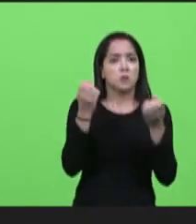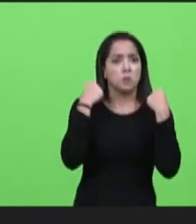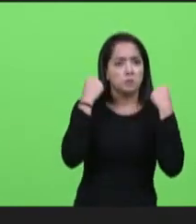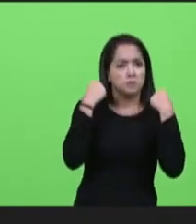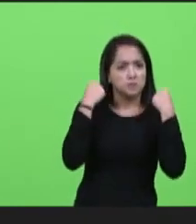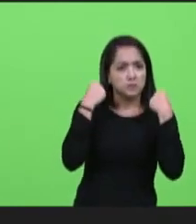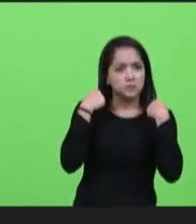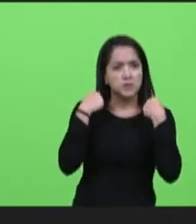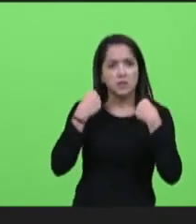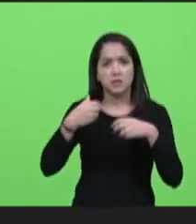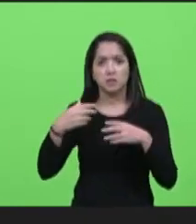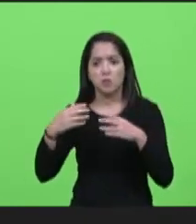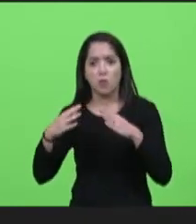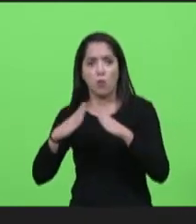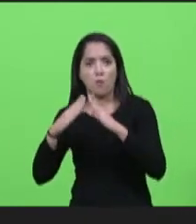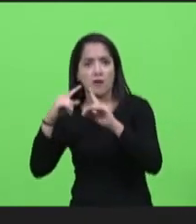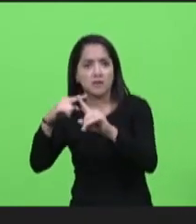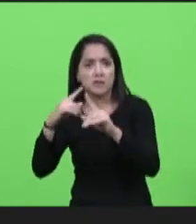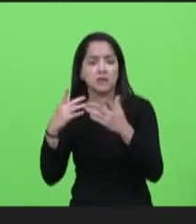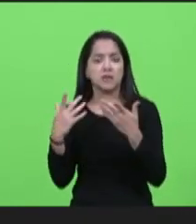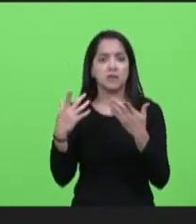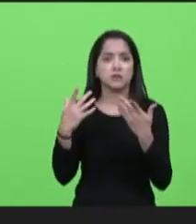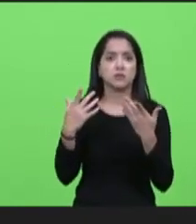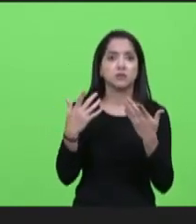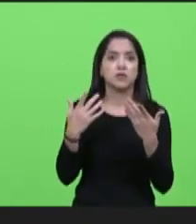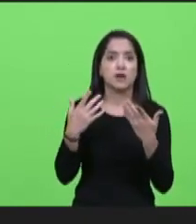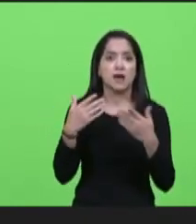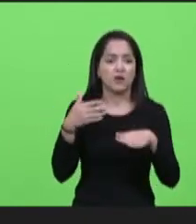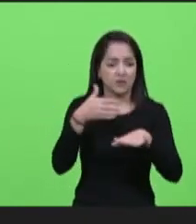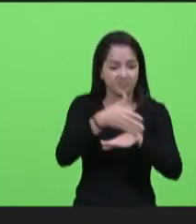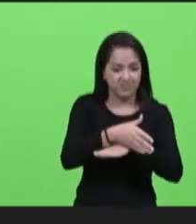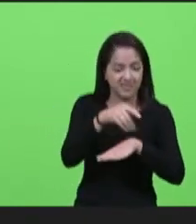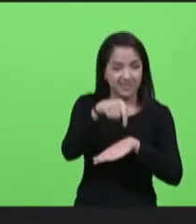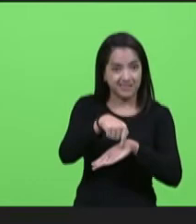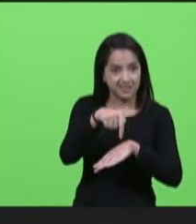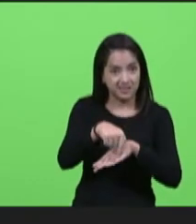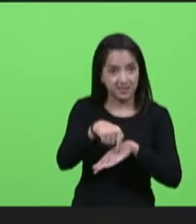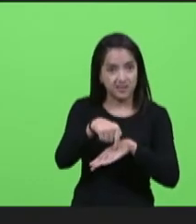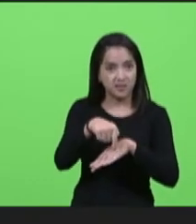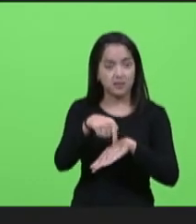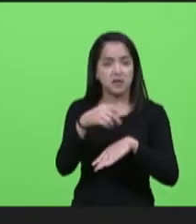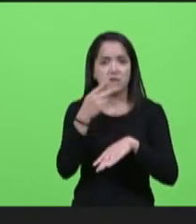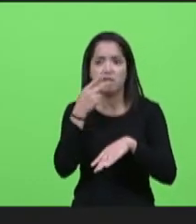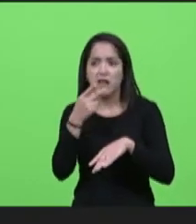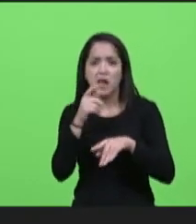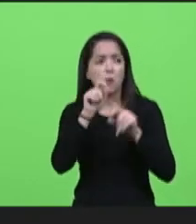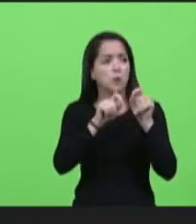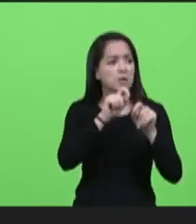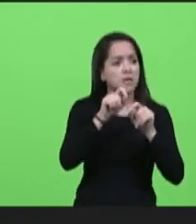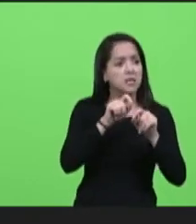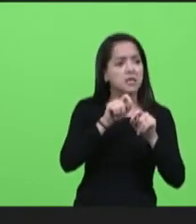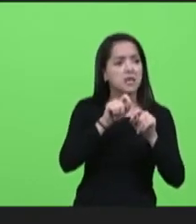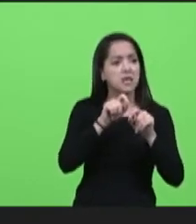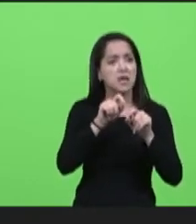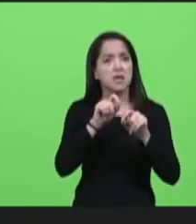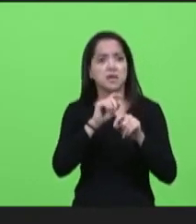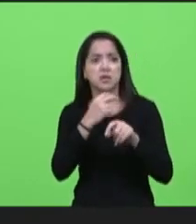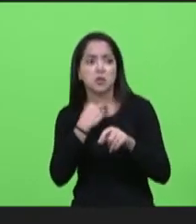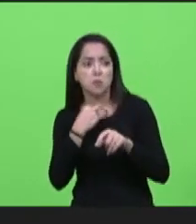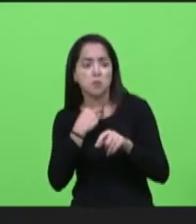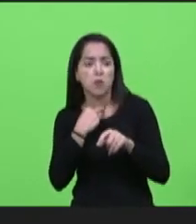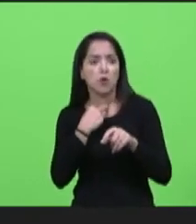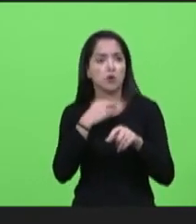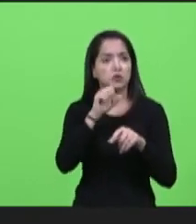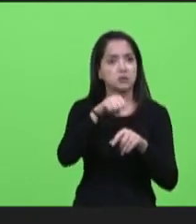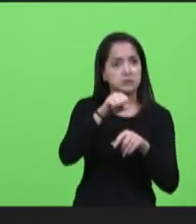dizer quando funciona ou não funciona, até aí tudo bem. Agora, invadir o parlamento e falar o que, que um deputado vai dizer ou vai deixar de falar durante